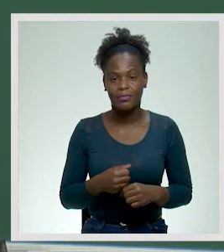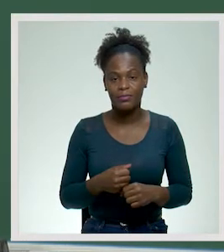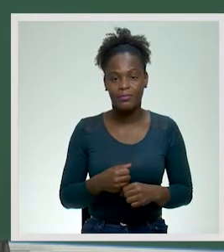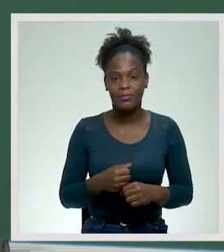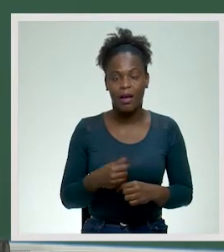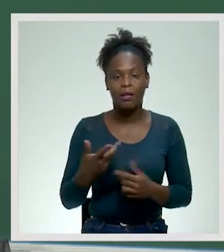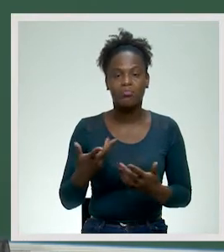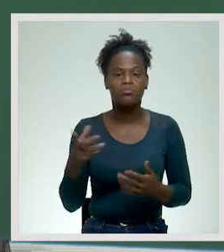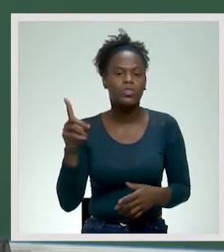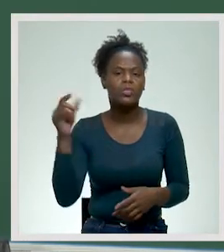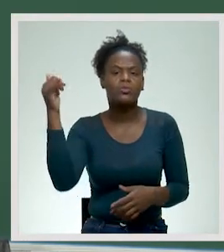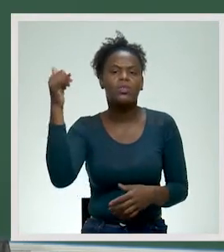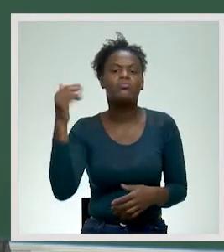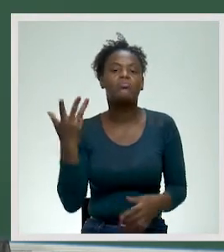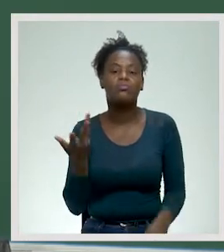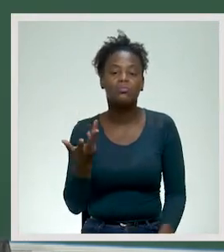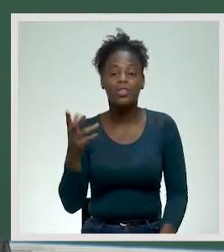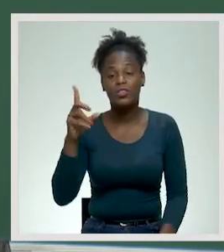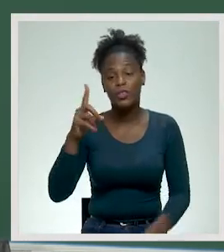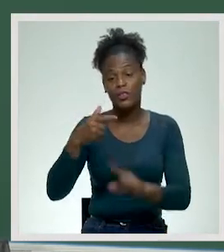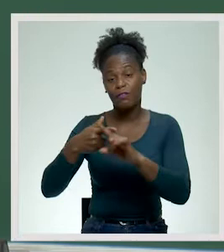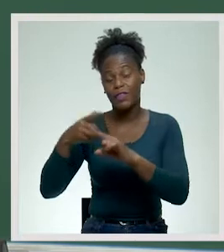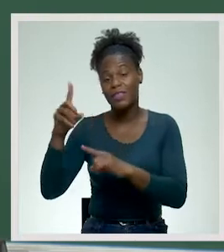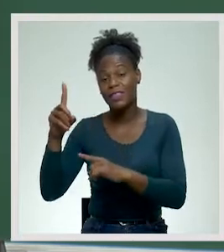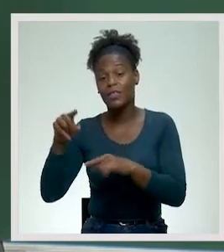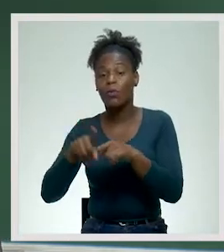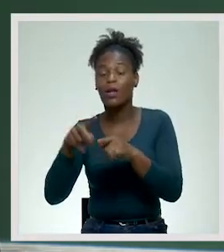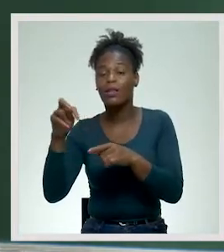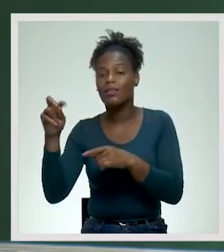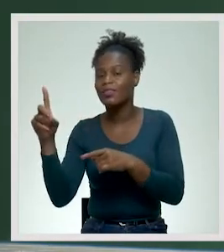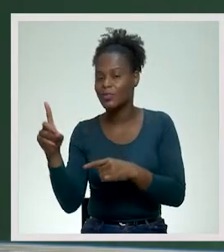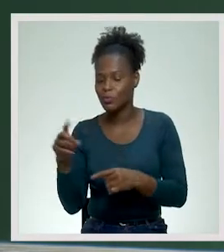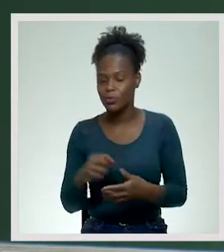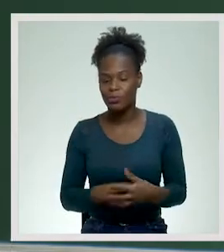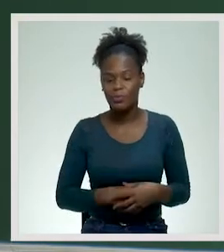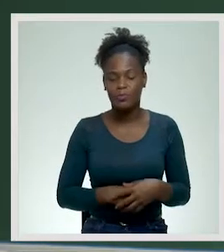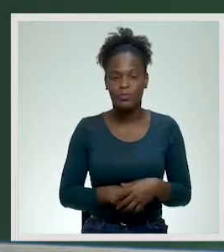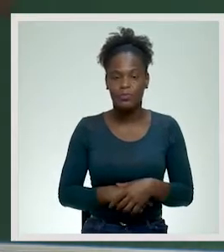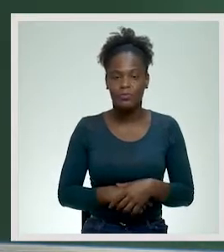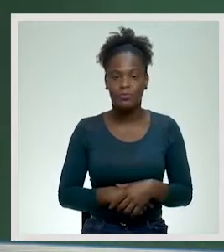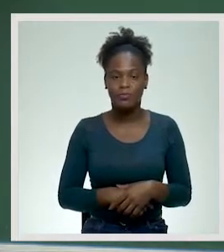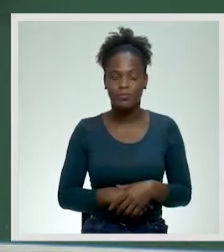6 ao quadrado, 6 vezes 6, dá 36.